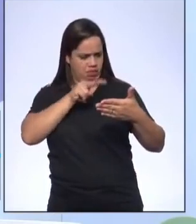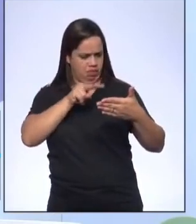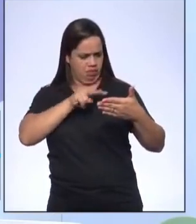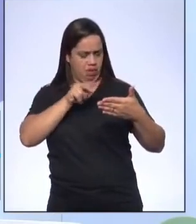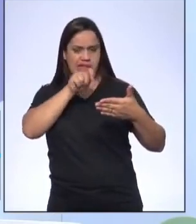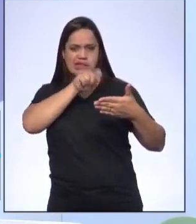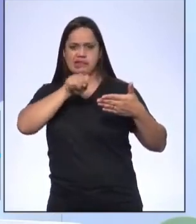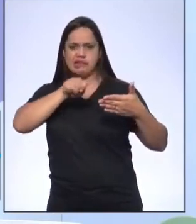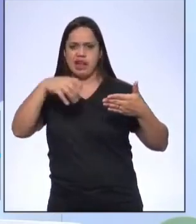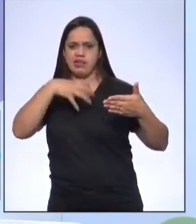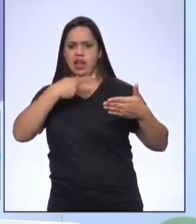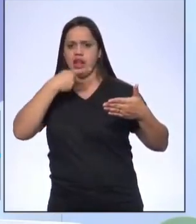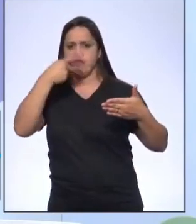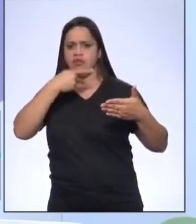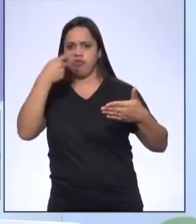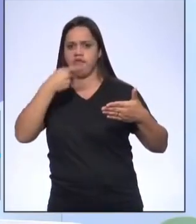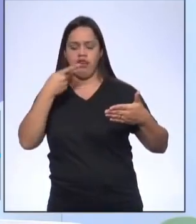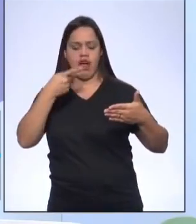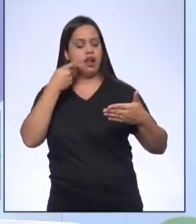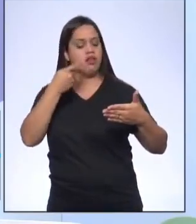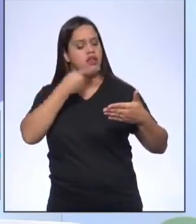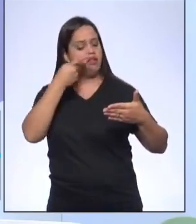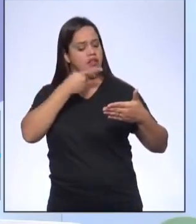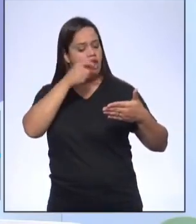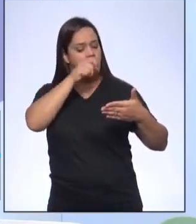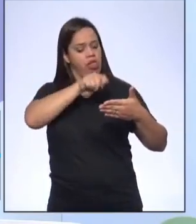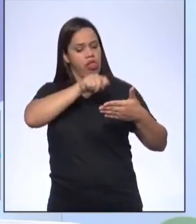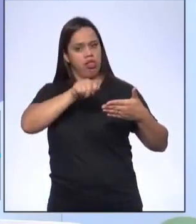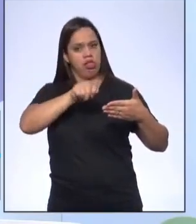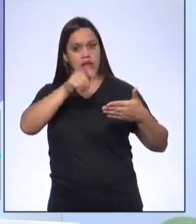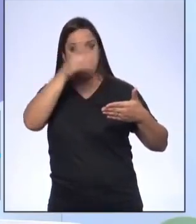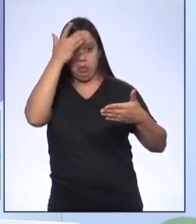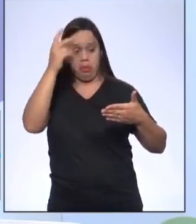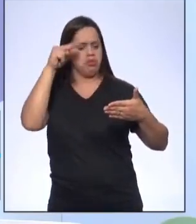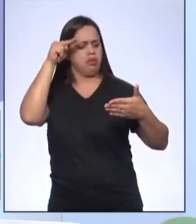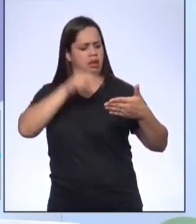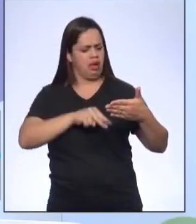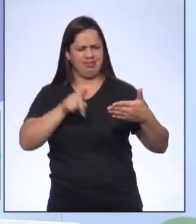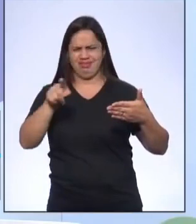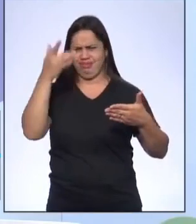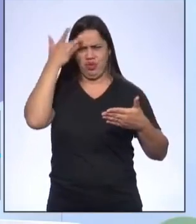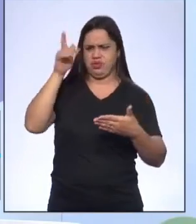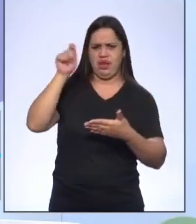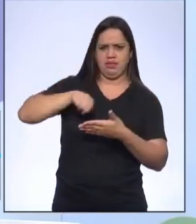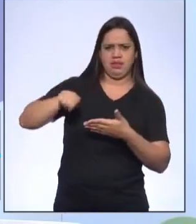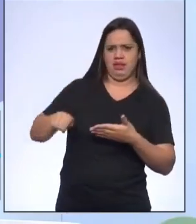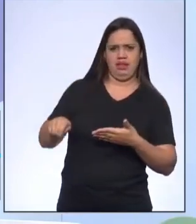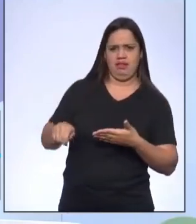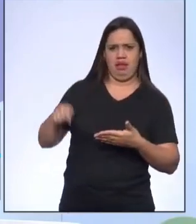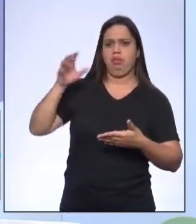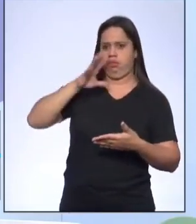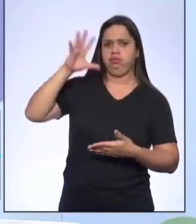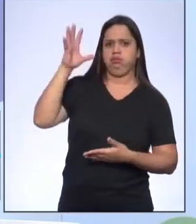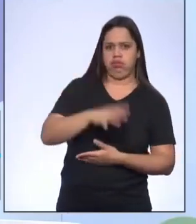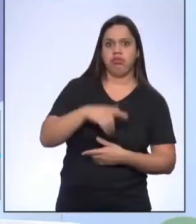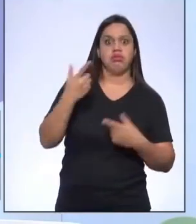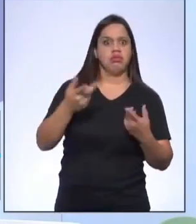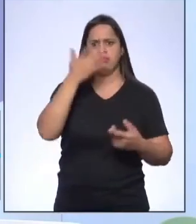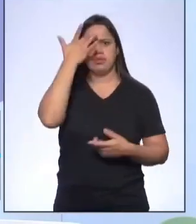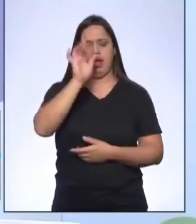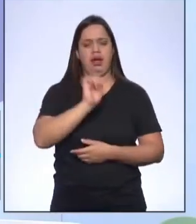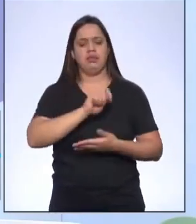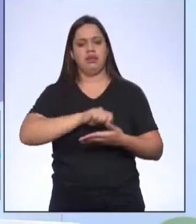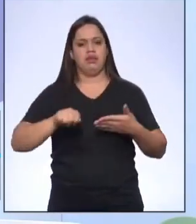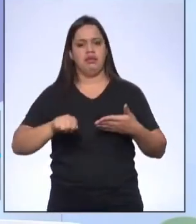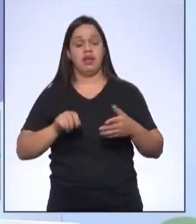fala? Será que no quadro que você preencheu lá no texto 1, o exercício 1, desculpa, no texto 4,